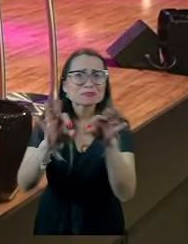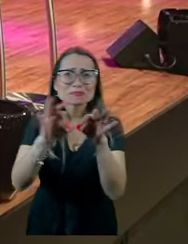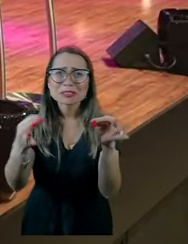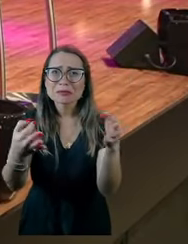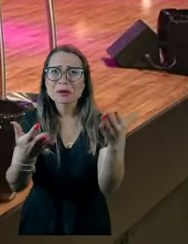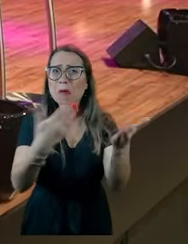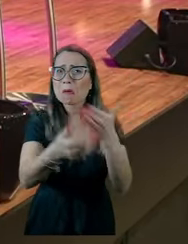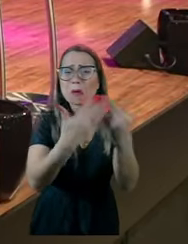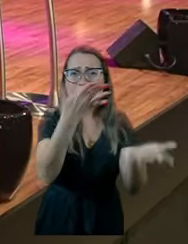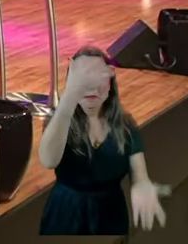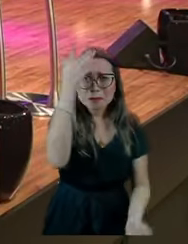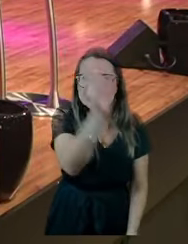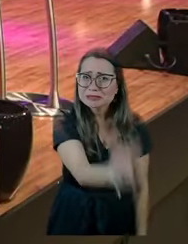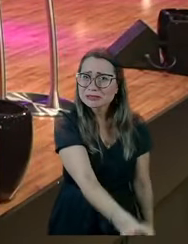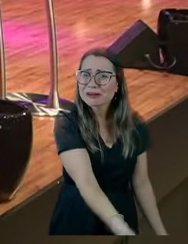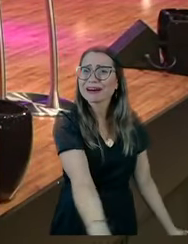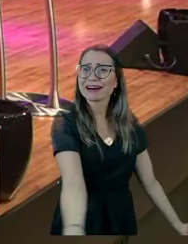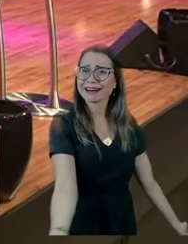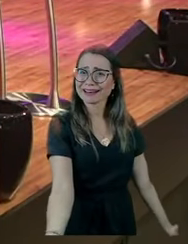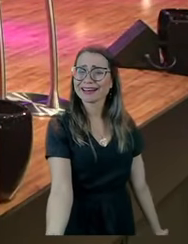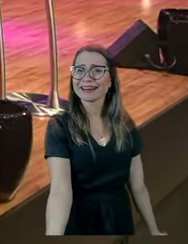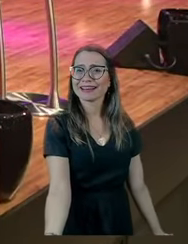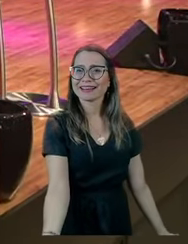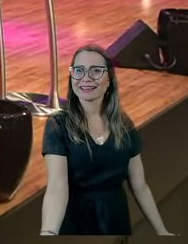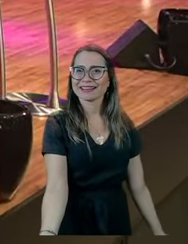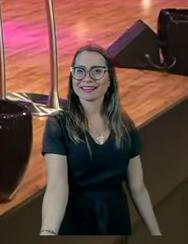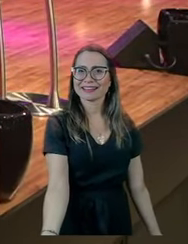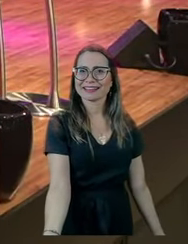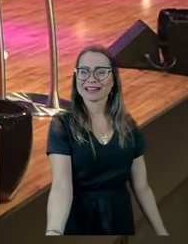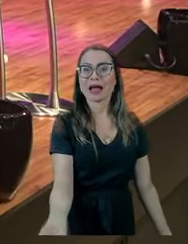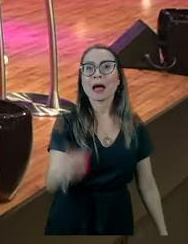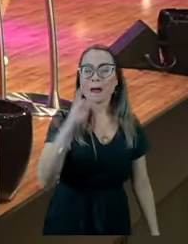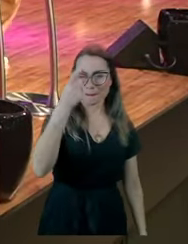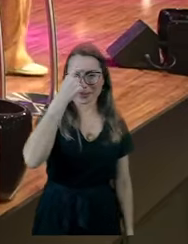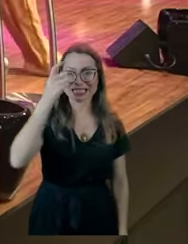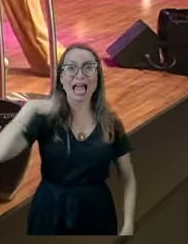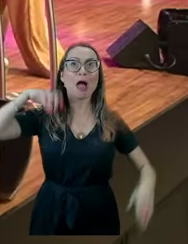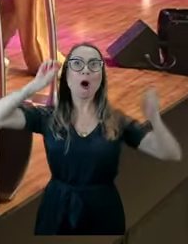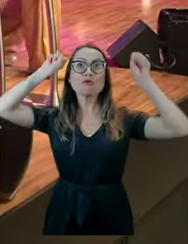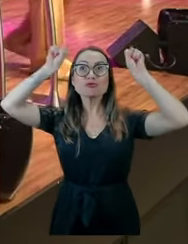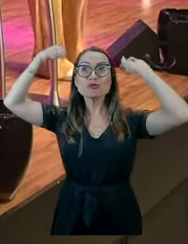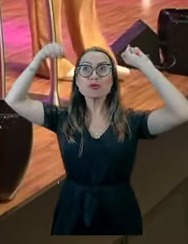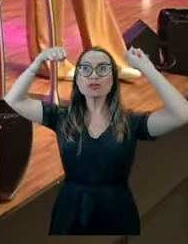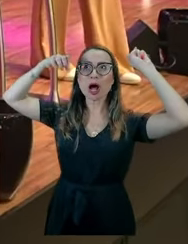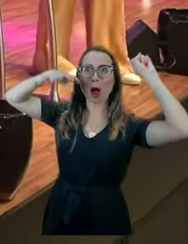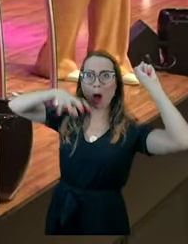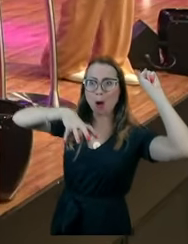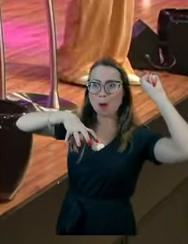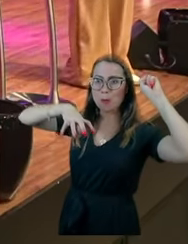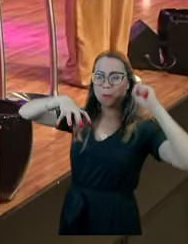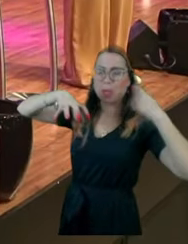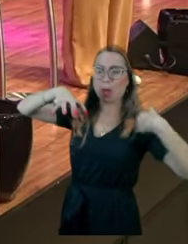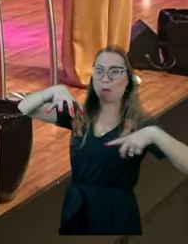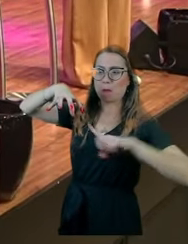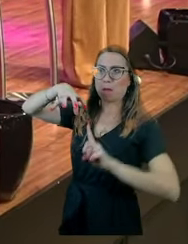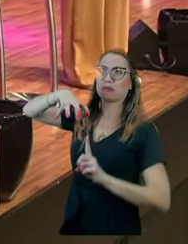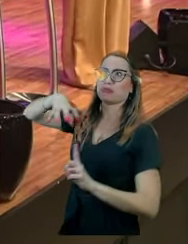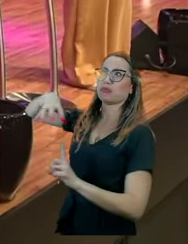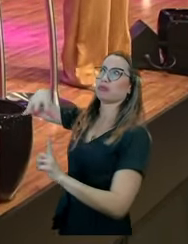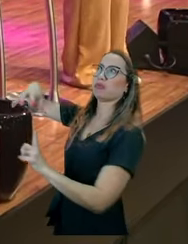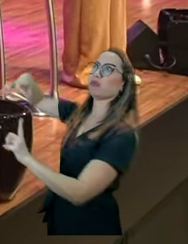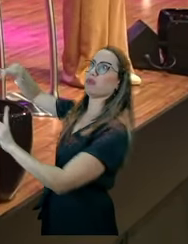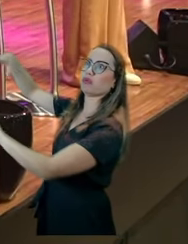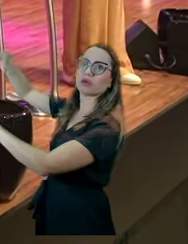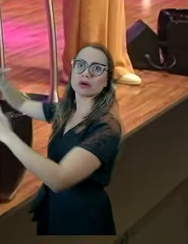Já que eu não saio numa nave, nem eu nem o Telmo, e a gente desce daqui e fica aqui, é claro que eu quero